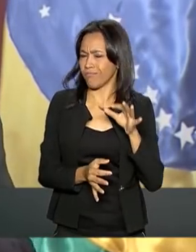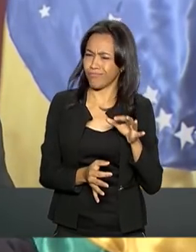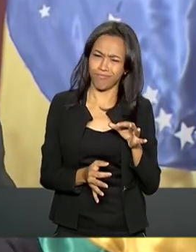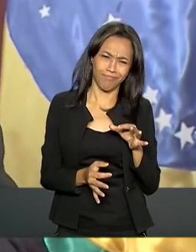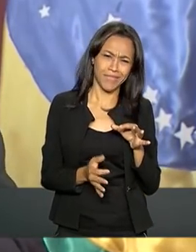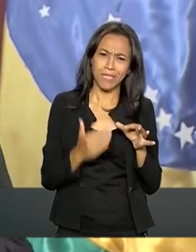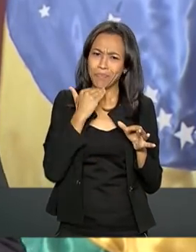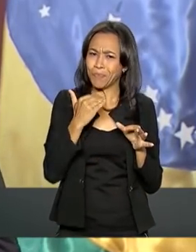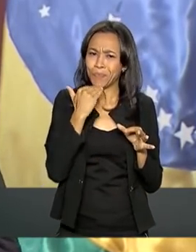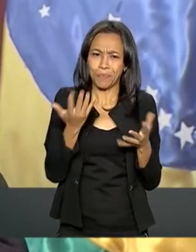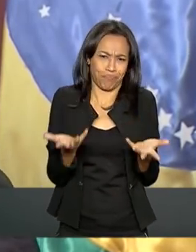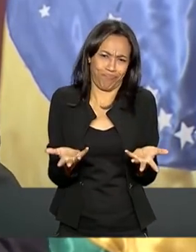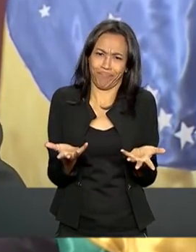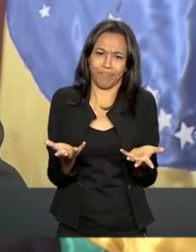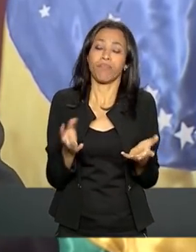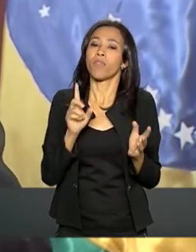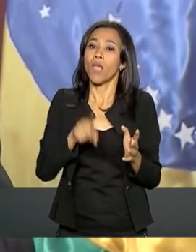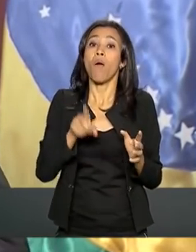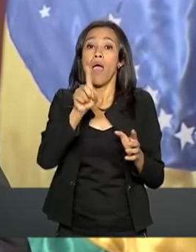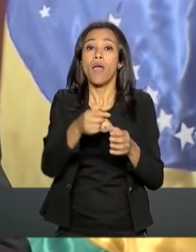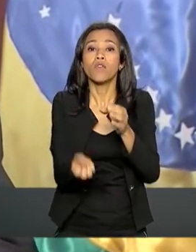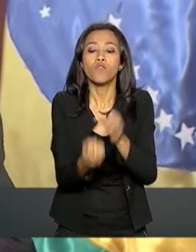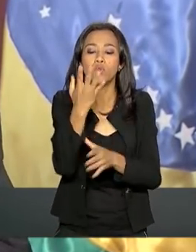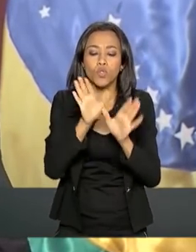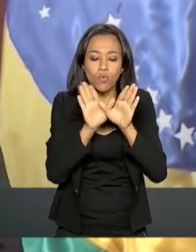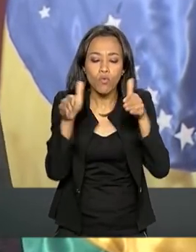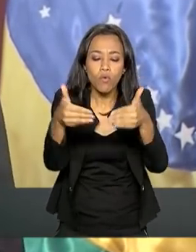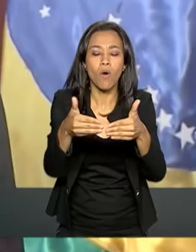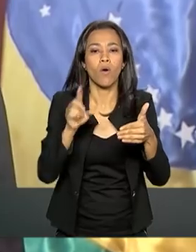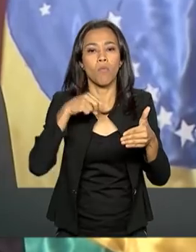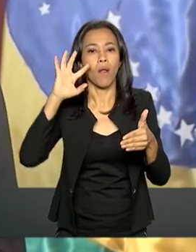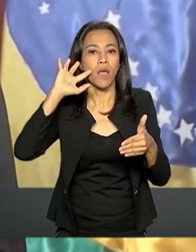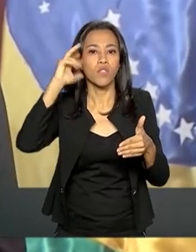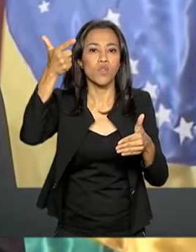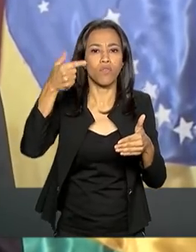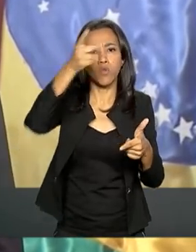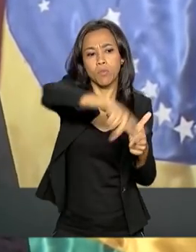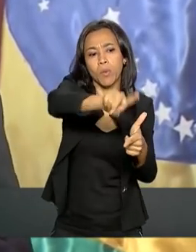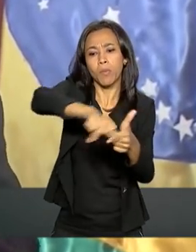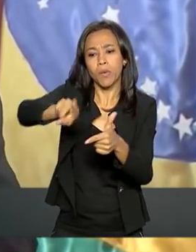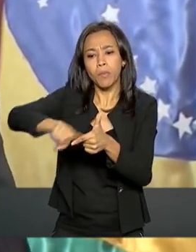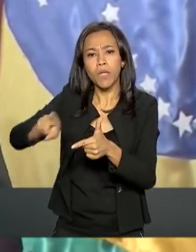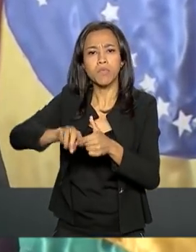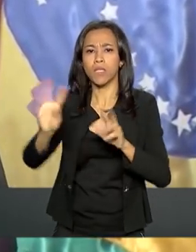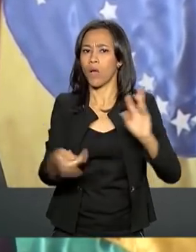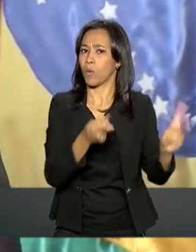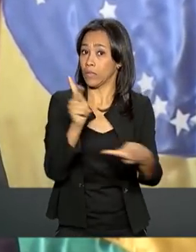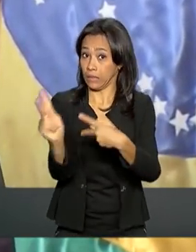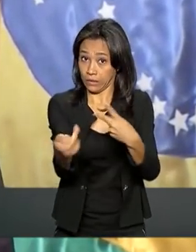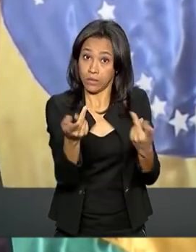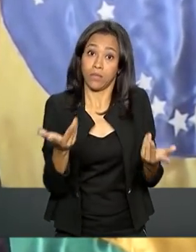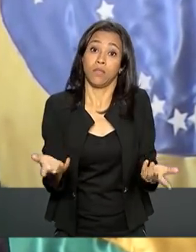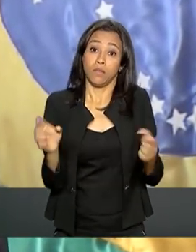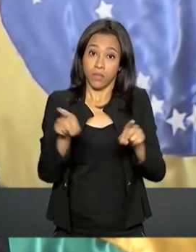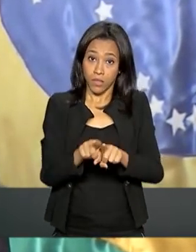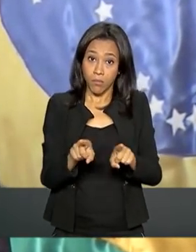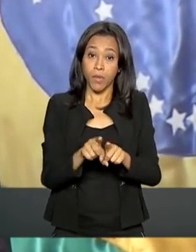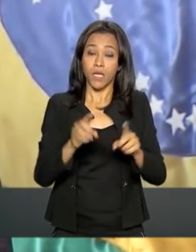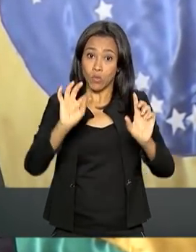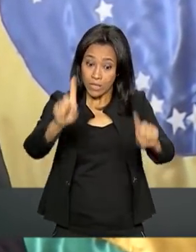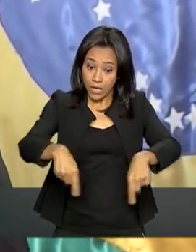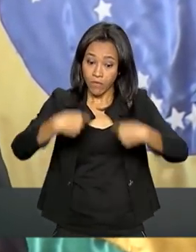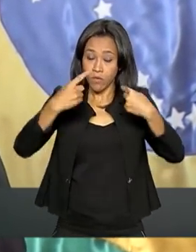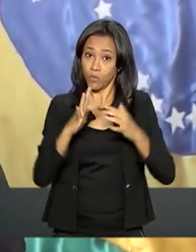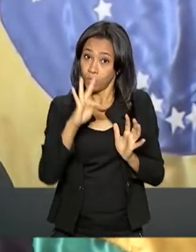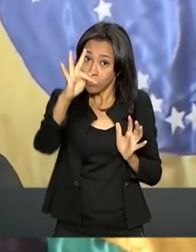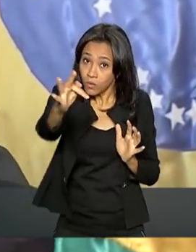sejam inúteis. A PROSUL é um fórum que foi feito para enfrentar os problemas do presente e também para assumir os desafios do